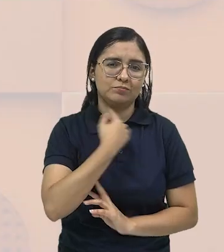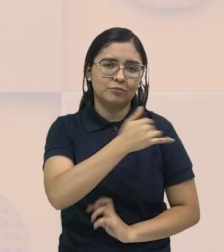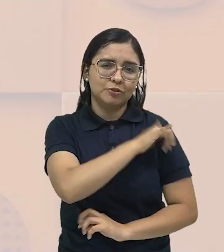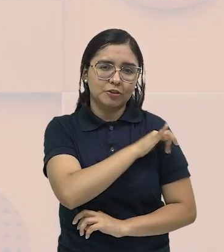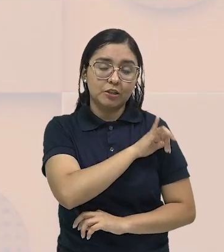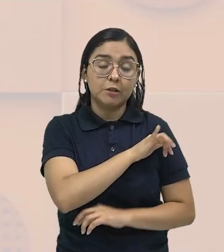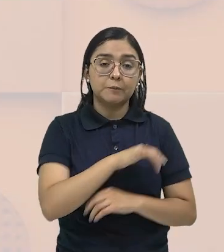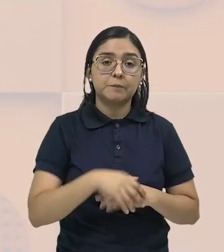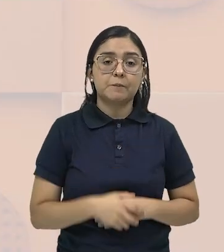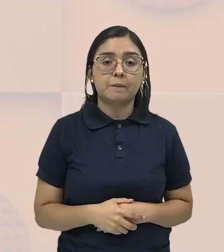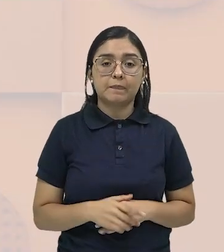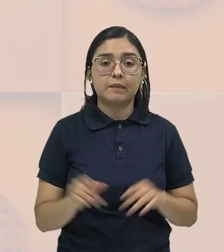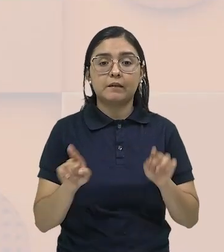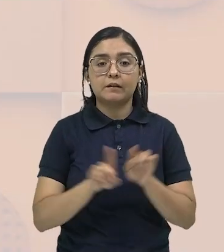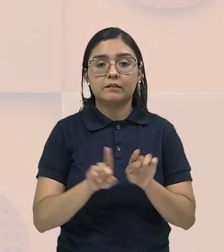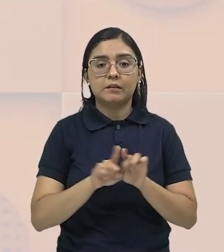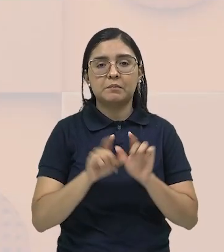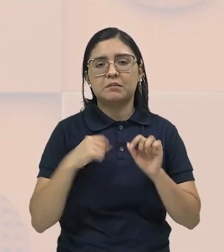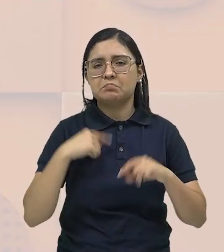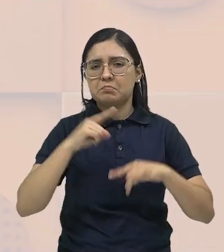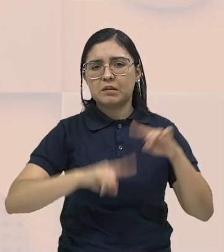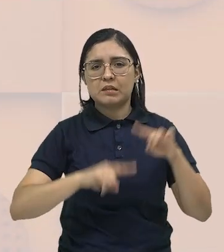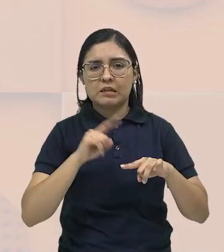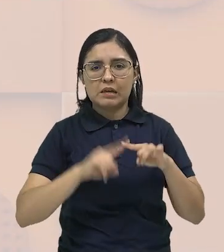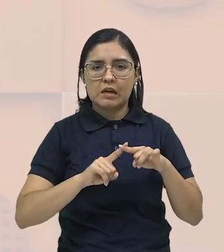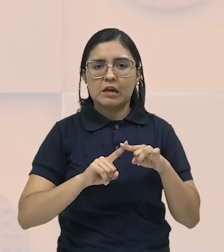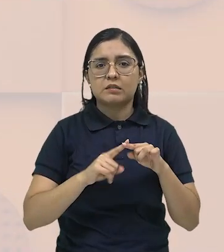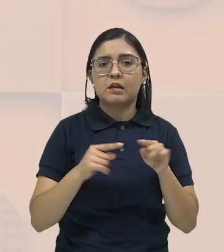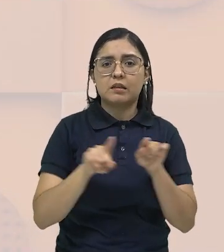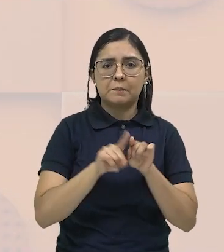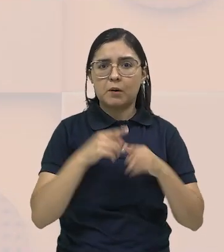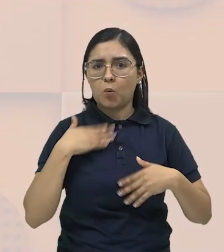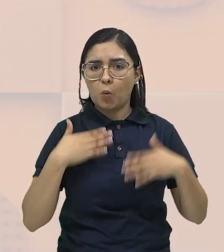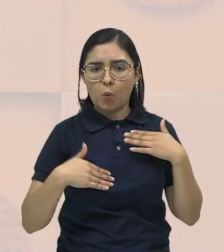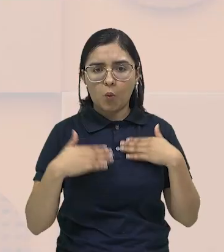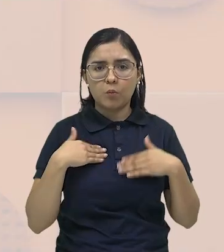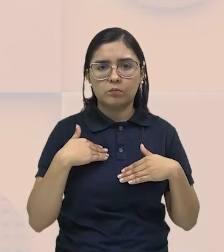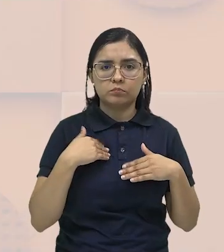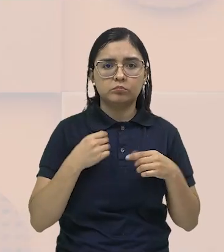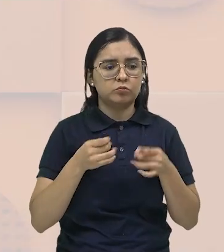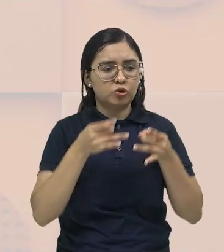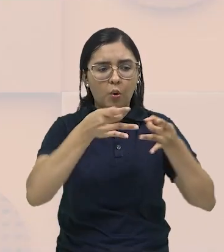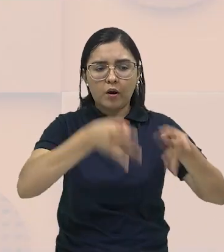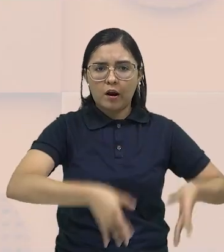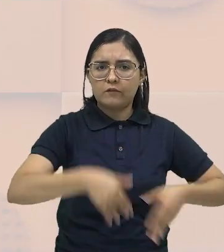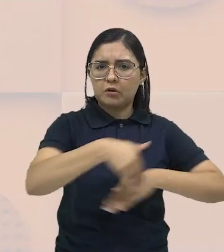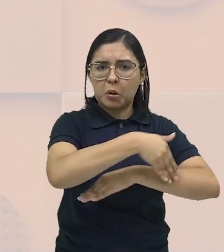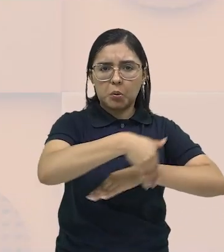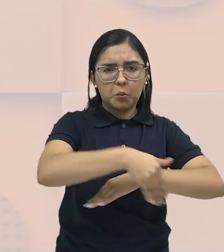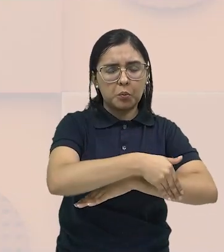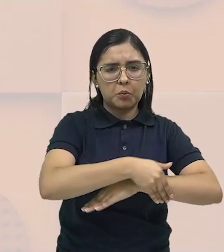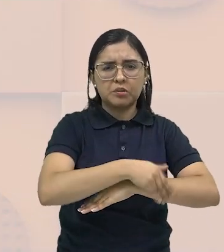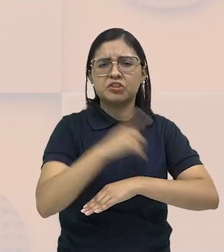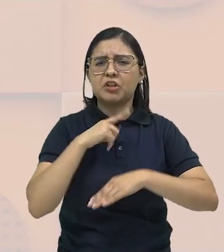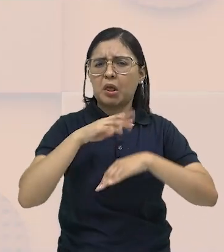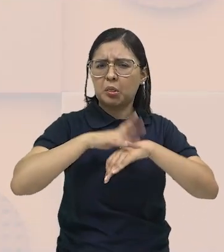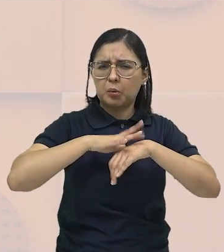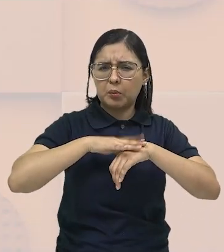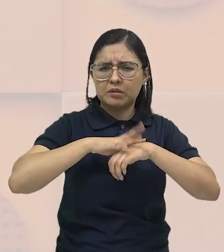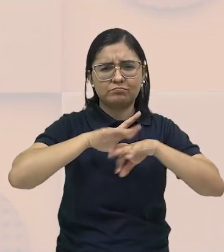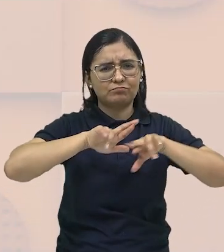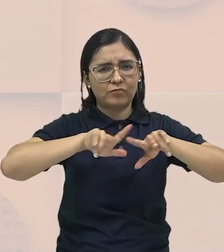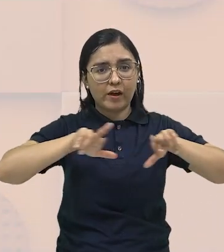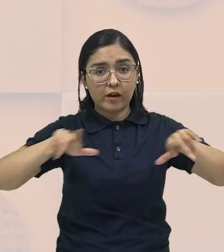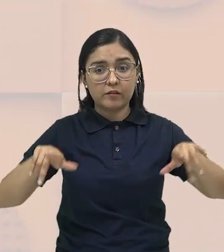afinal jogavam-se dejetos humanos nas ruas, né? Era um local de muitas doenças, tanto é